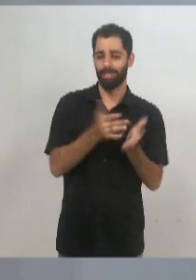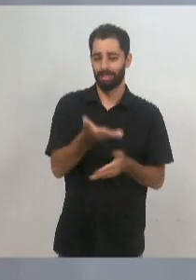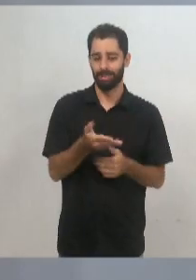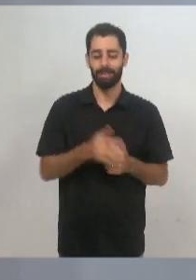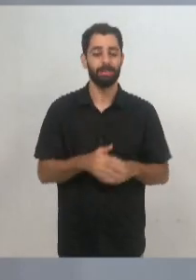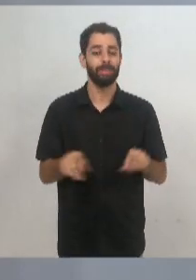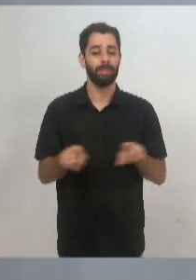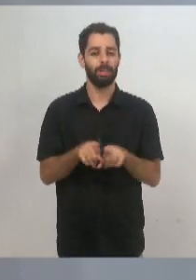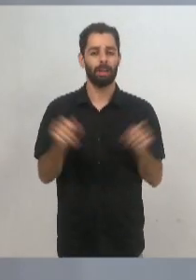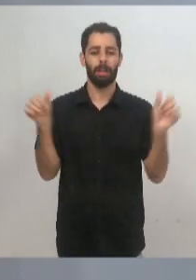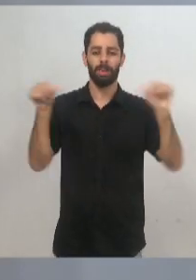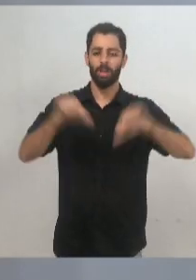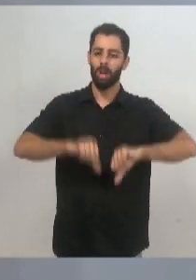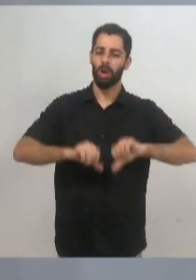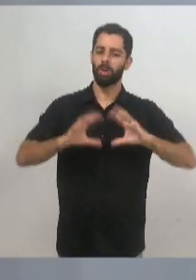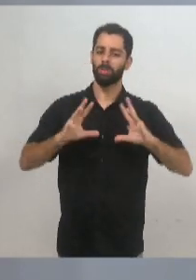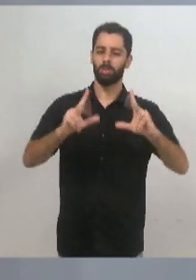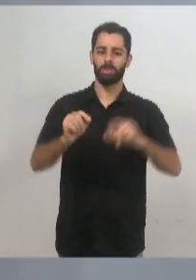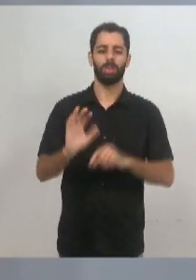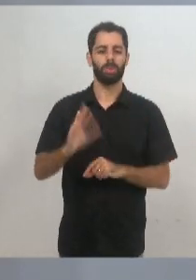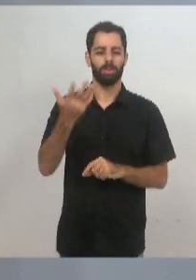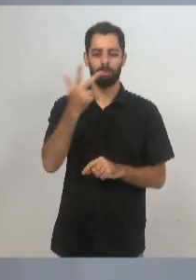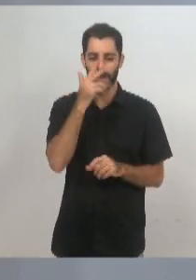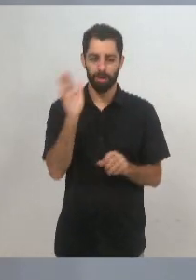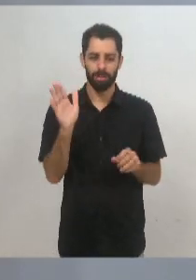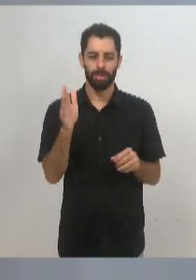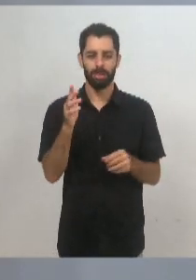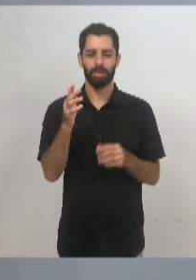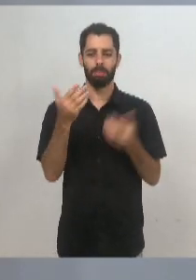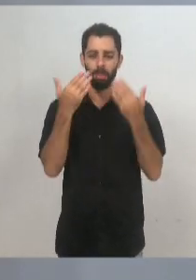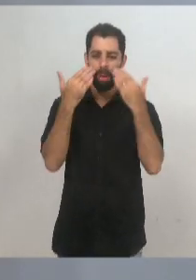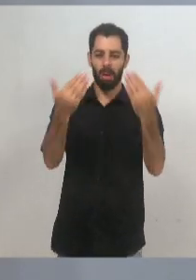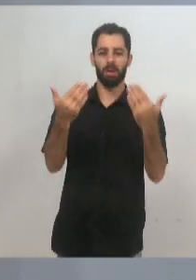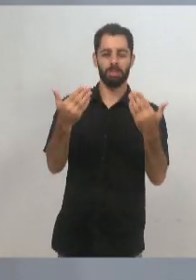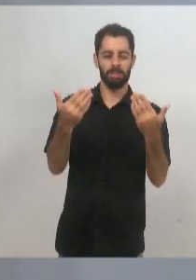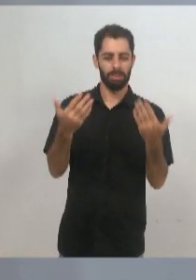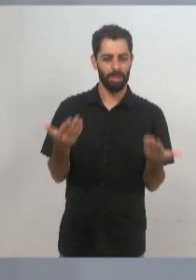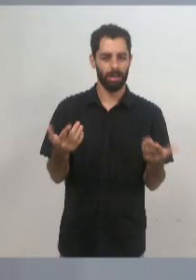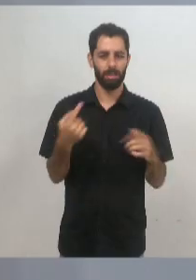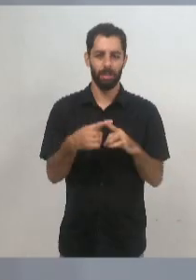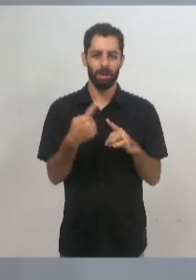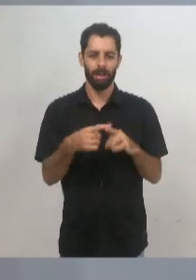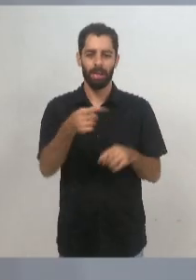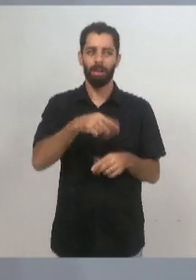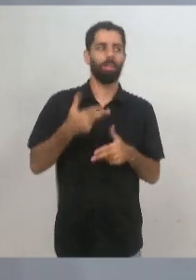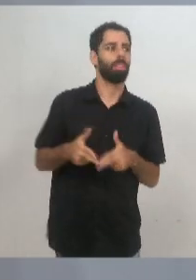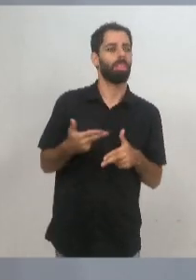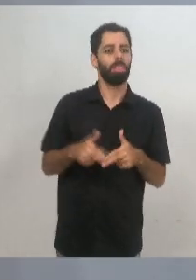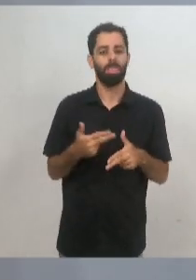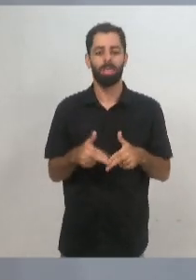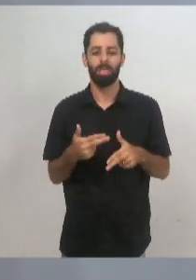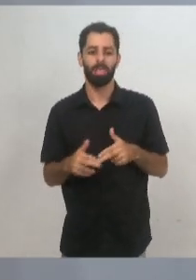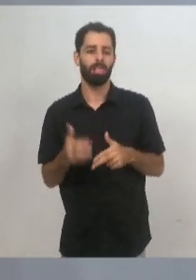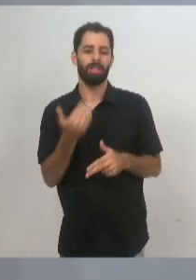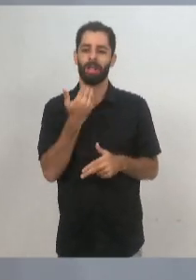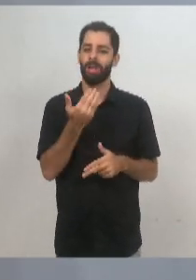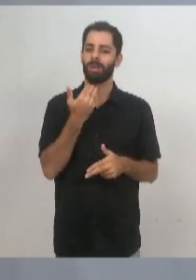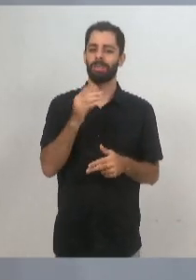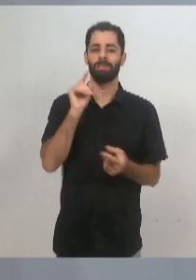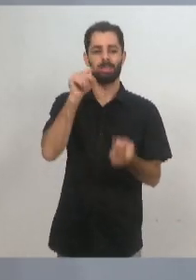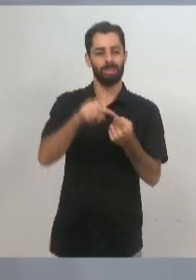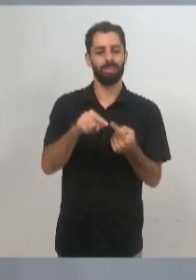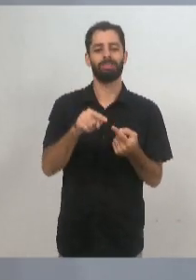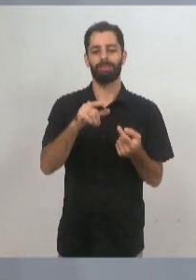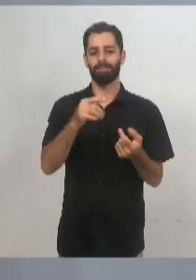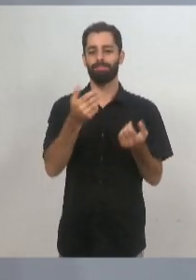é que tudo isso, senhores, é feito debaixo do nosso nariz, pois nem o mínimo disfarçar o verdadeiro objetivo é